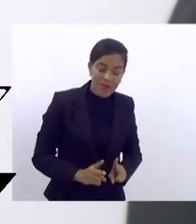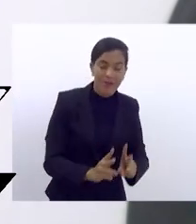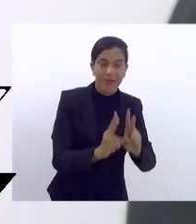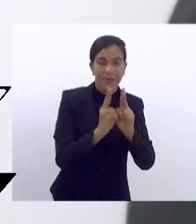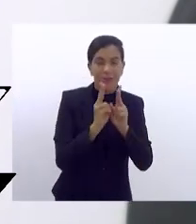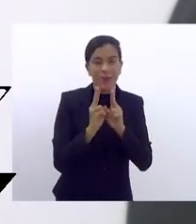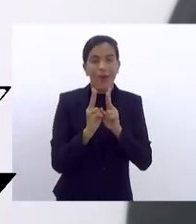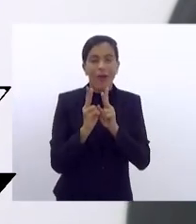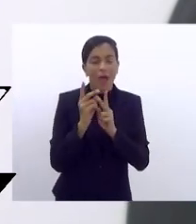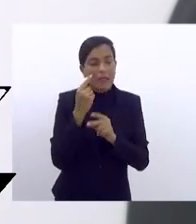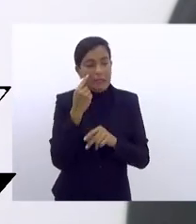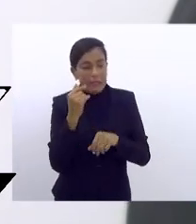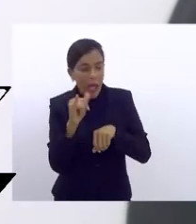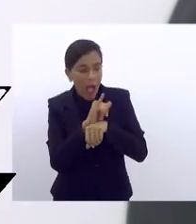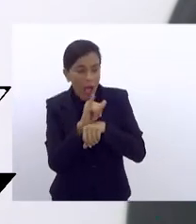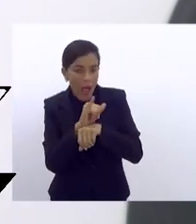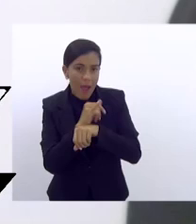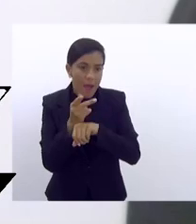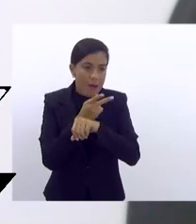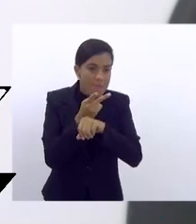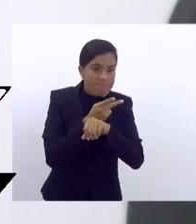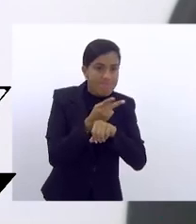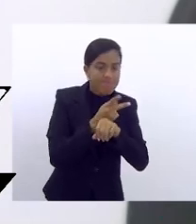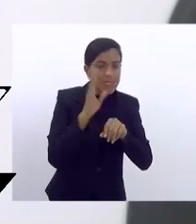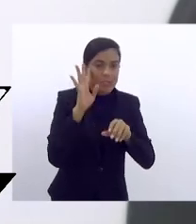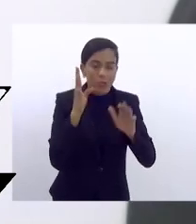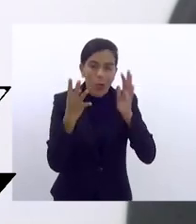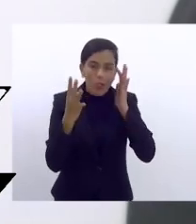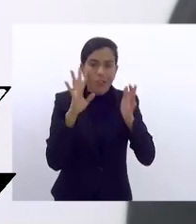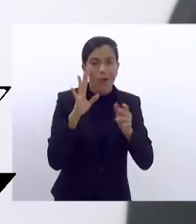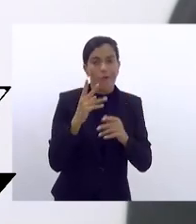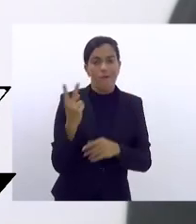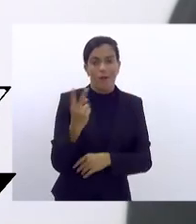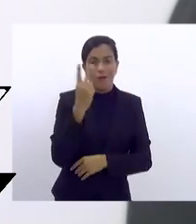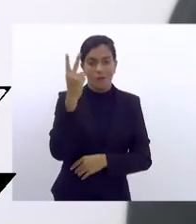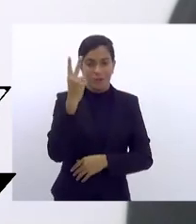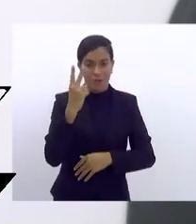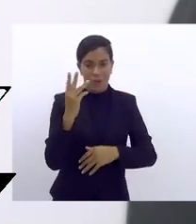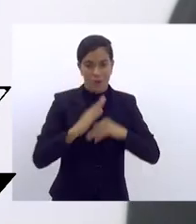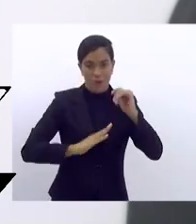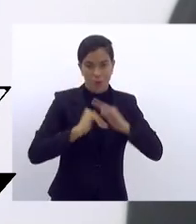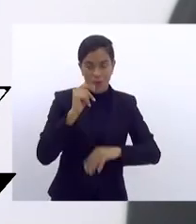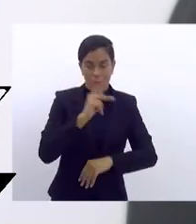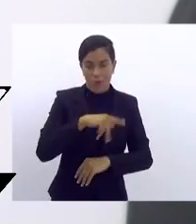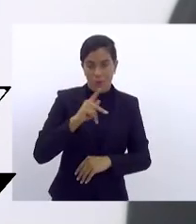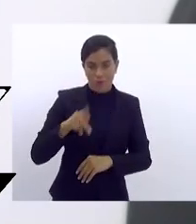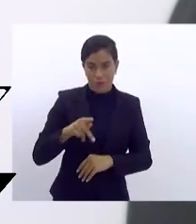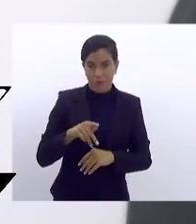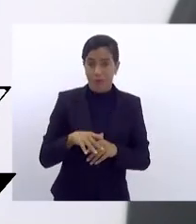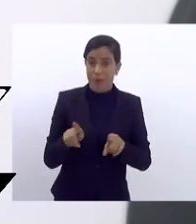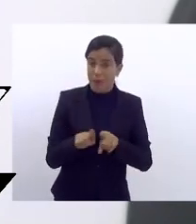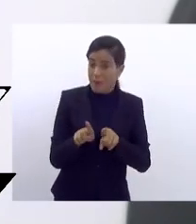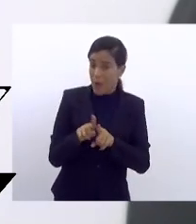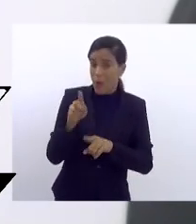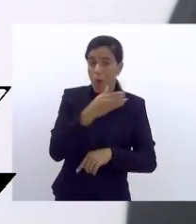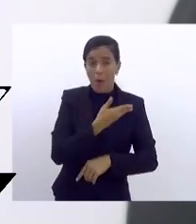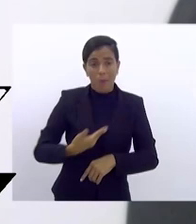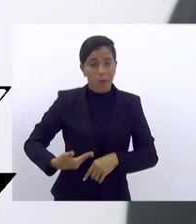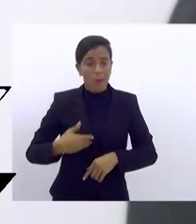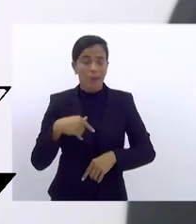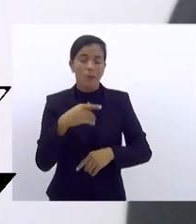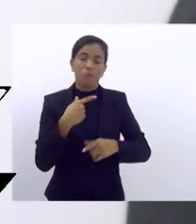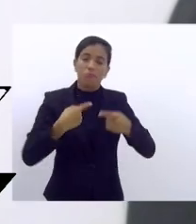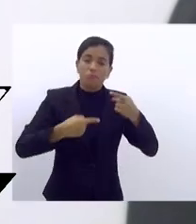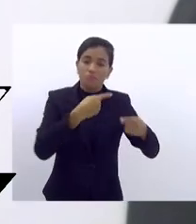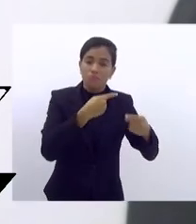buscar soluções concretas para que a gente possa valorizar os nossos profissionais e ter uma política pública de assistência psicossocial nas